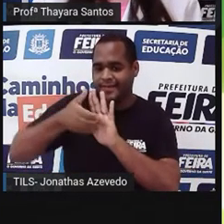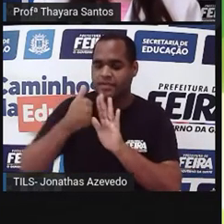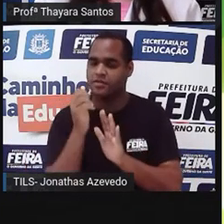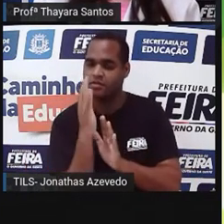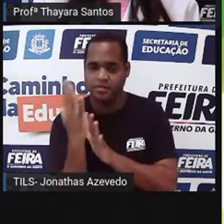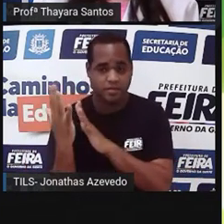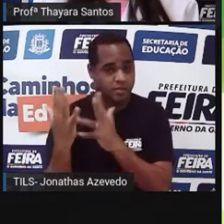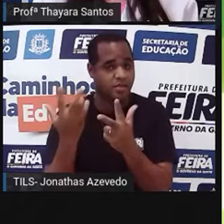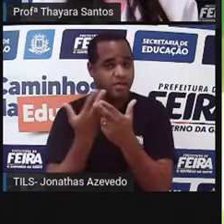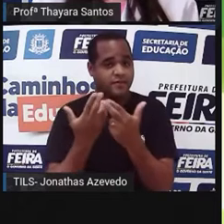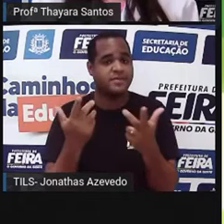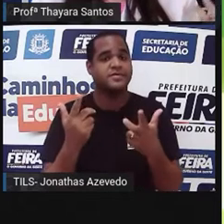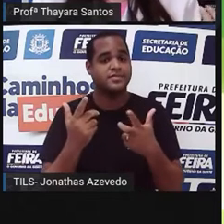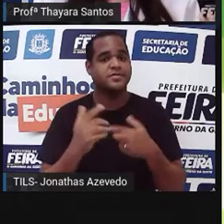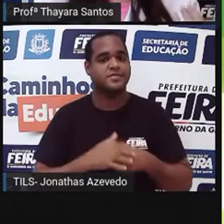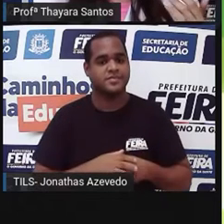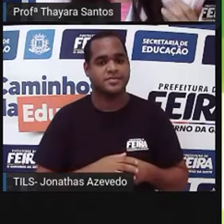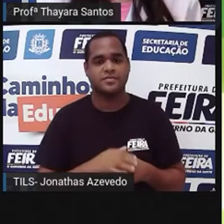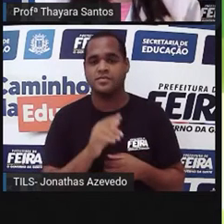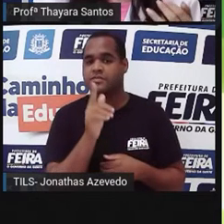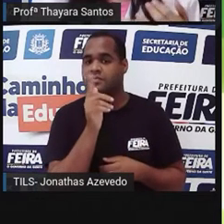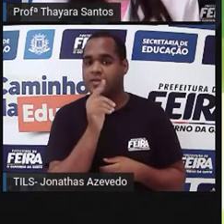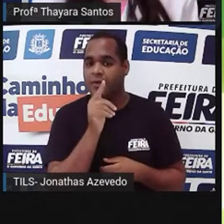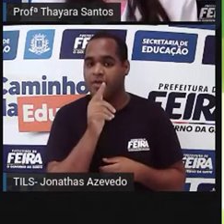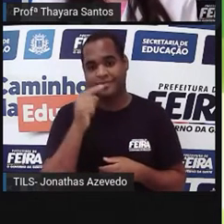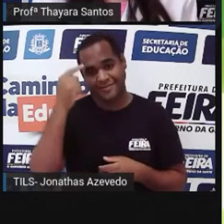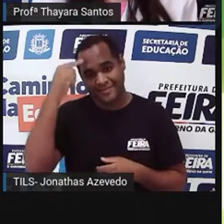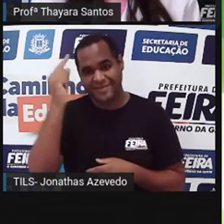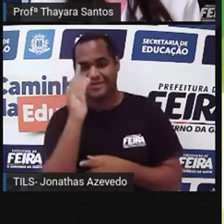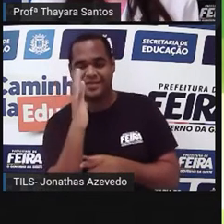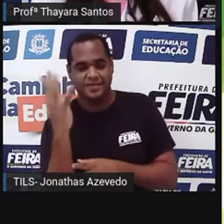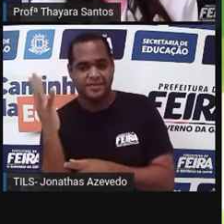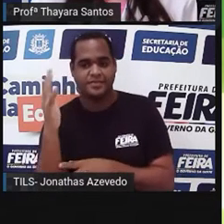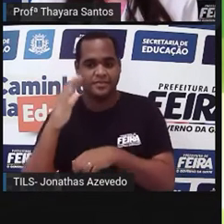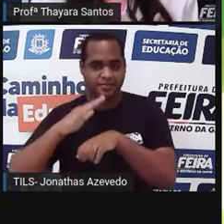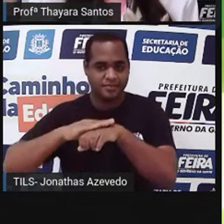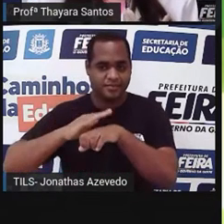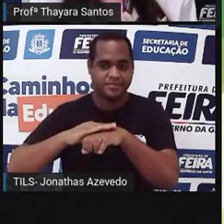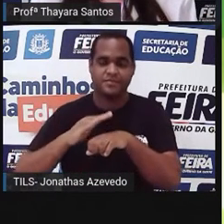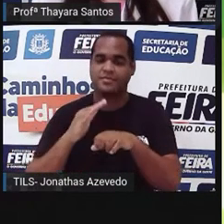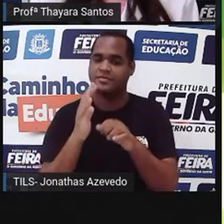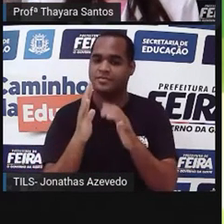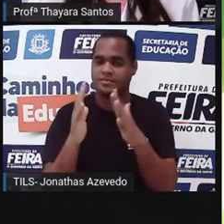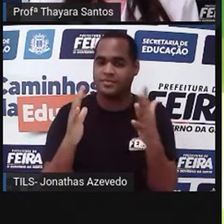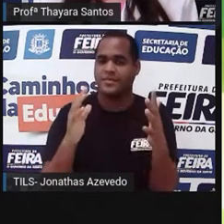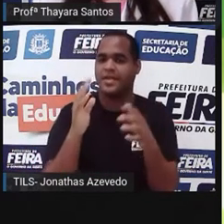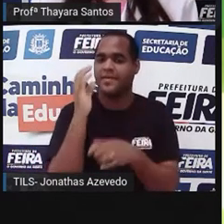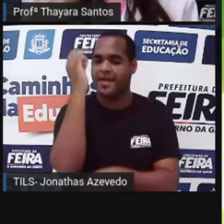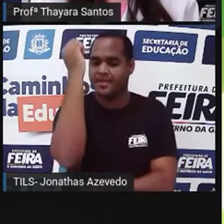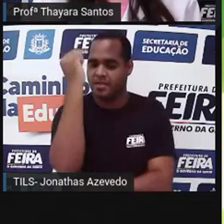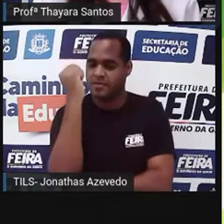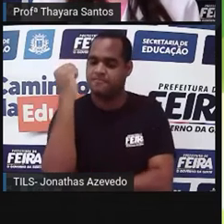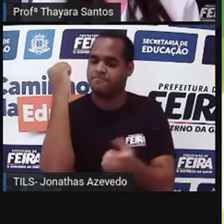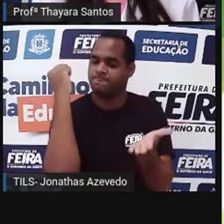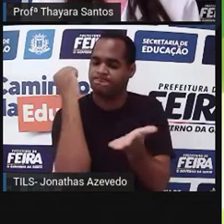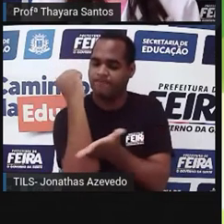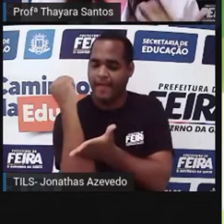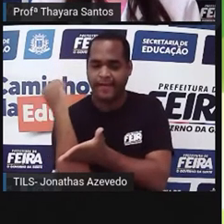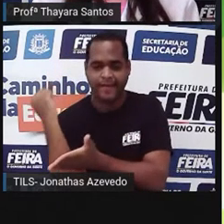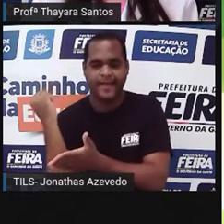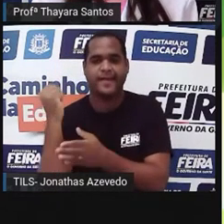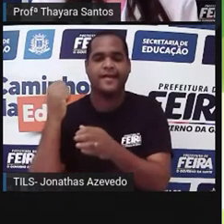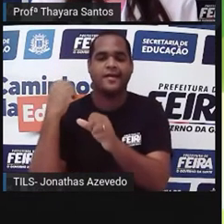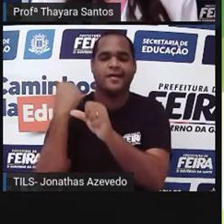natureza esses recursos. Por exemplo, a gente tira a água diretamente da natureza. A gente tira a madeira, faz extração de madeira para